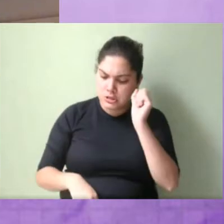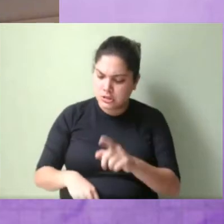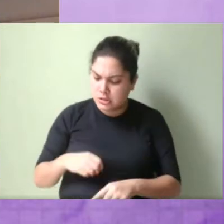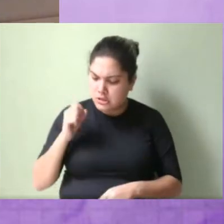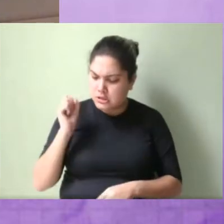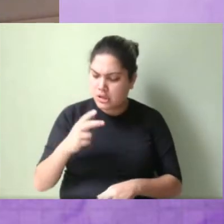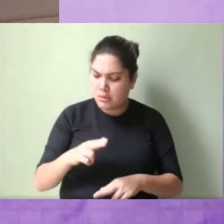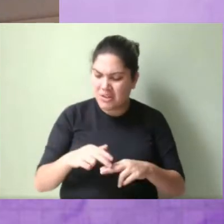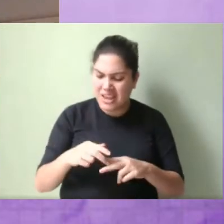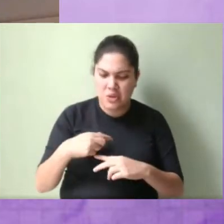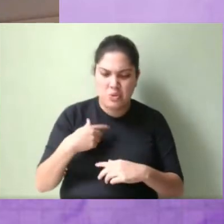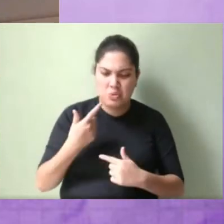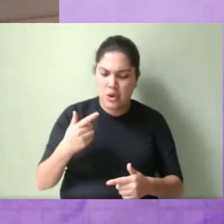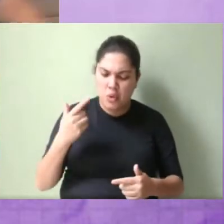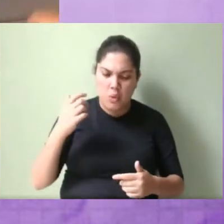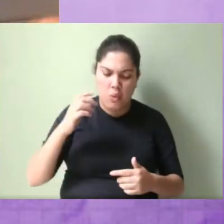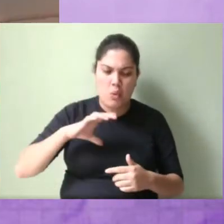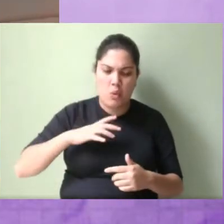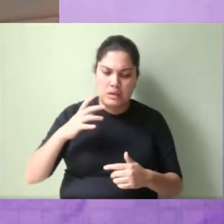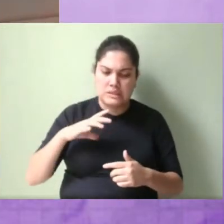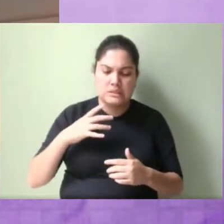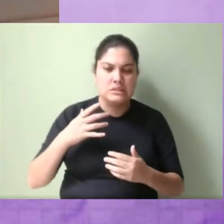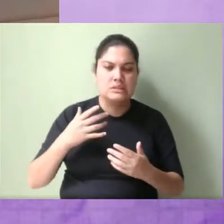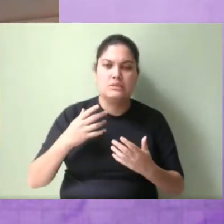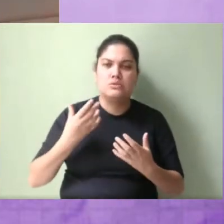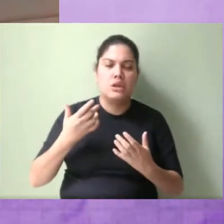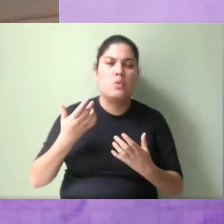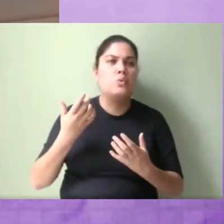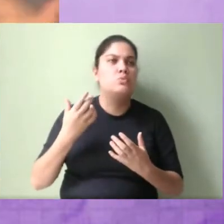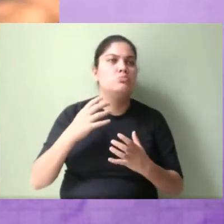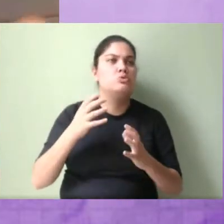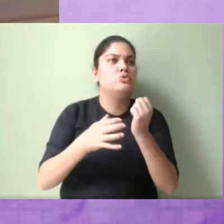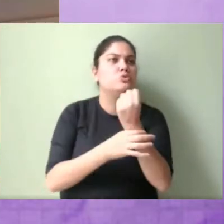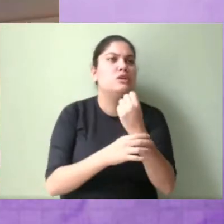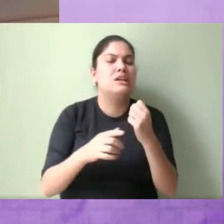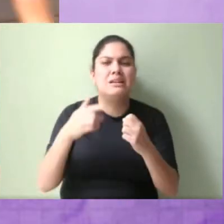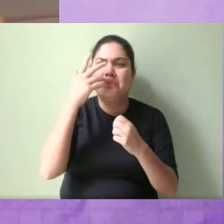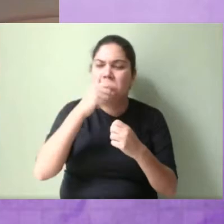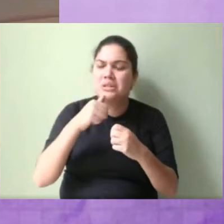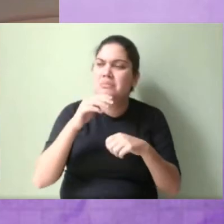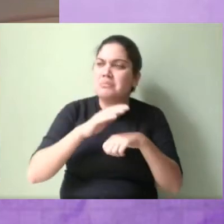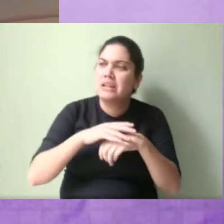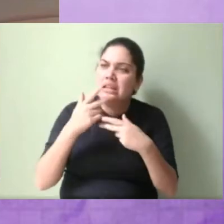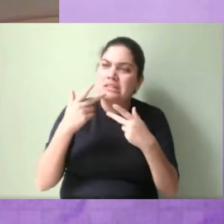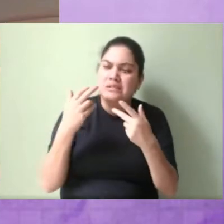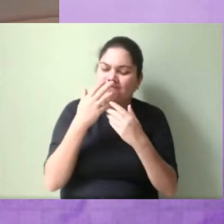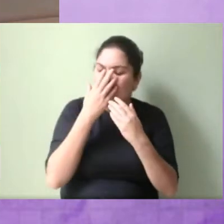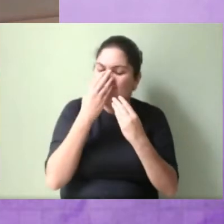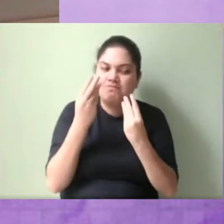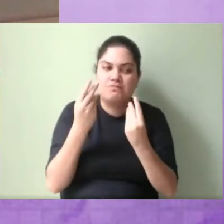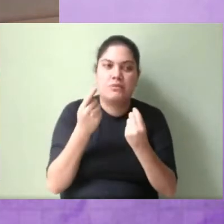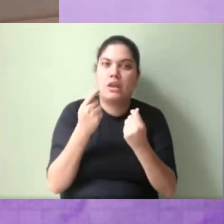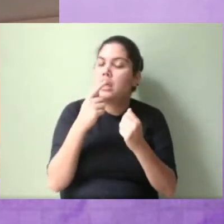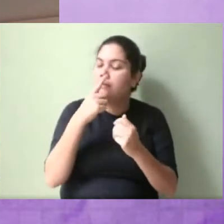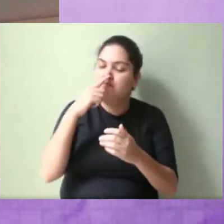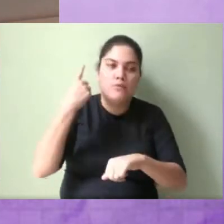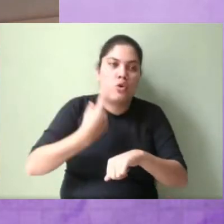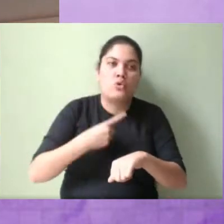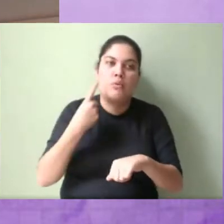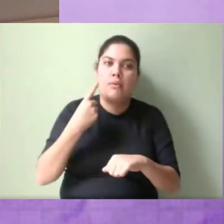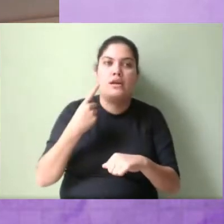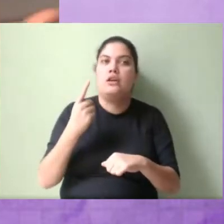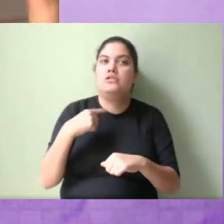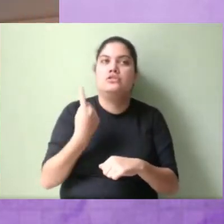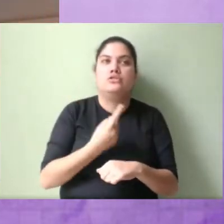primeira coisa que eu faço é ficar me comparando a essa nova mulher que entrou, querendo colocá-la para baixo, ao mesmo tempo por conta da minha insegurança, será que ela é mais nova,